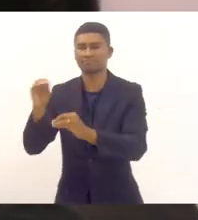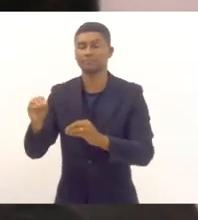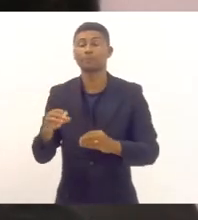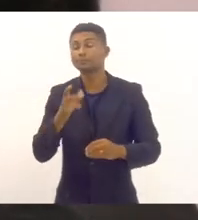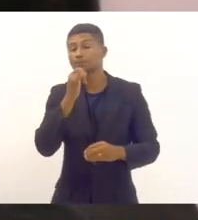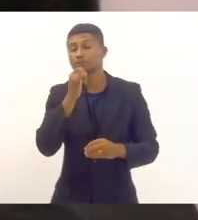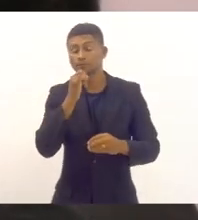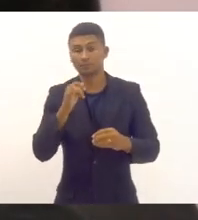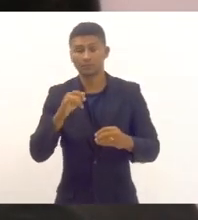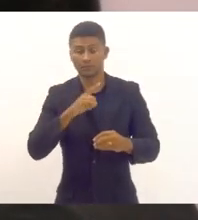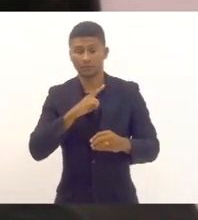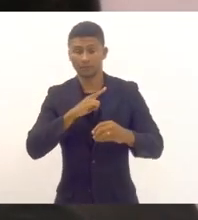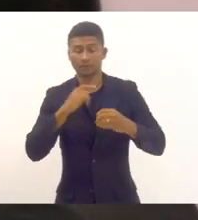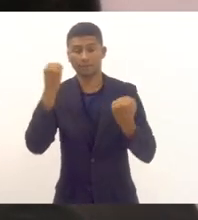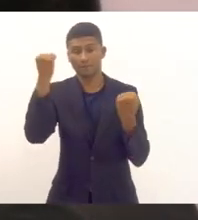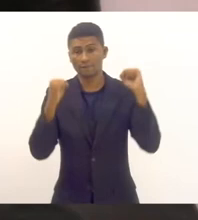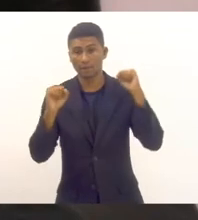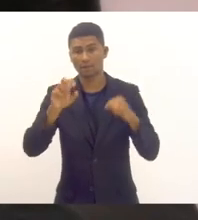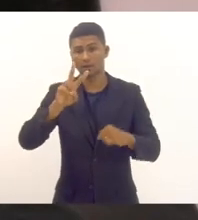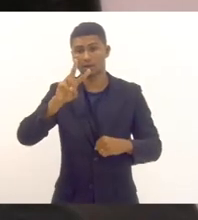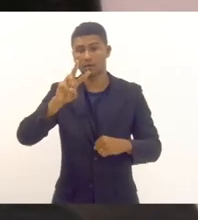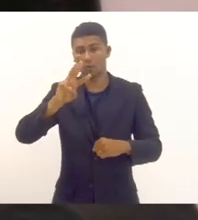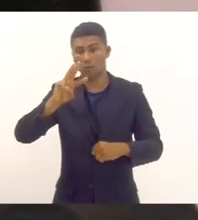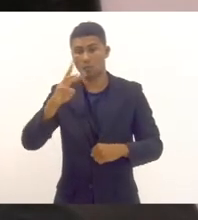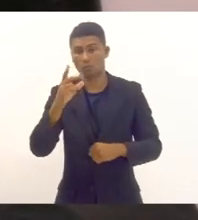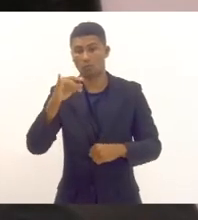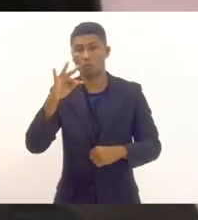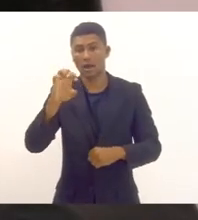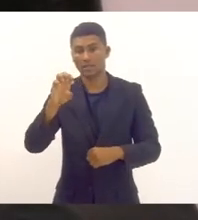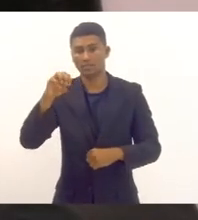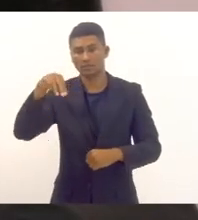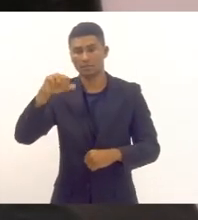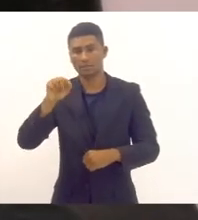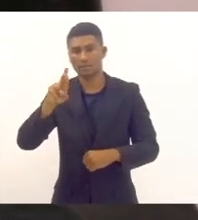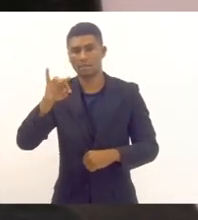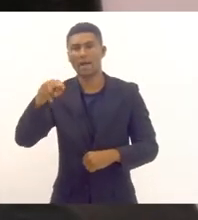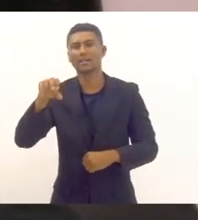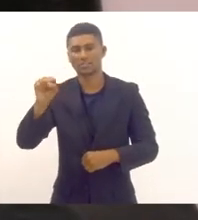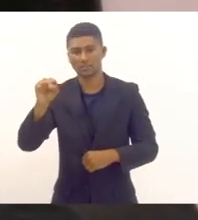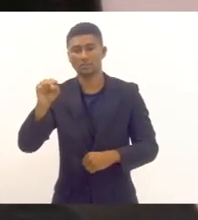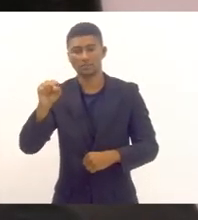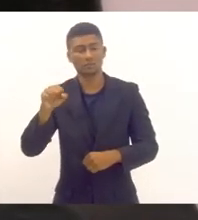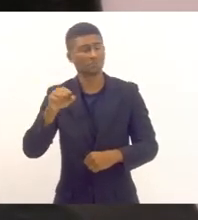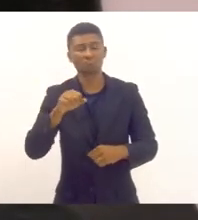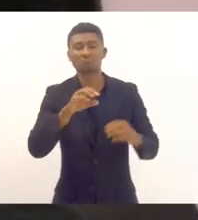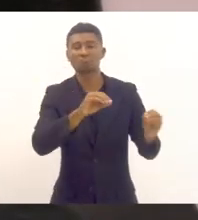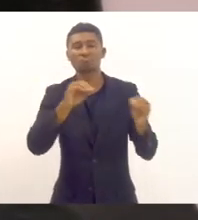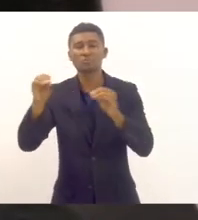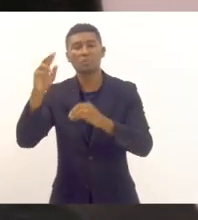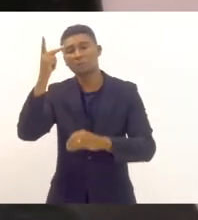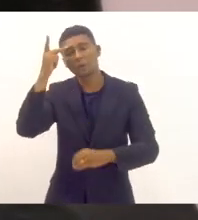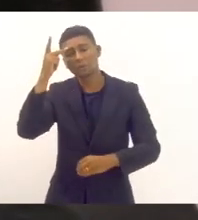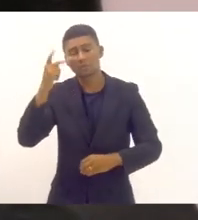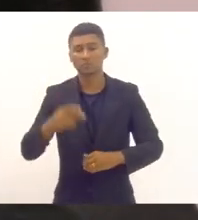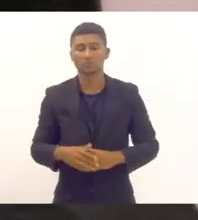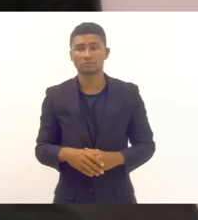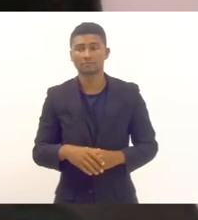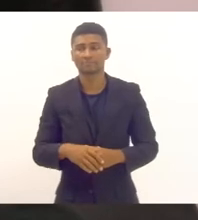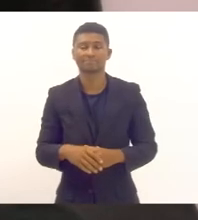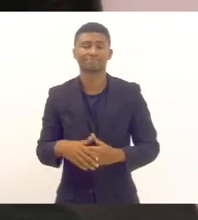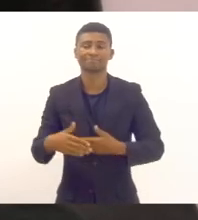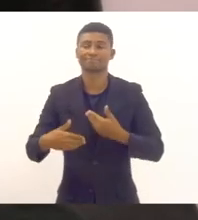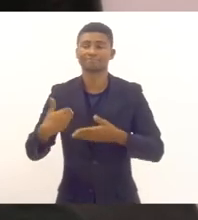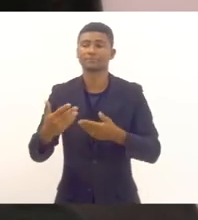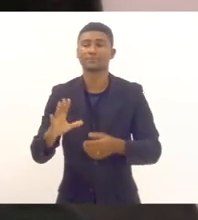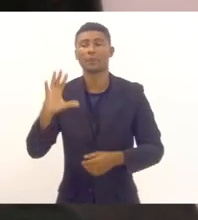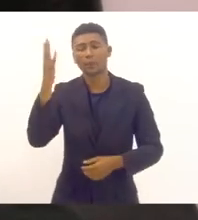foi para Sorocaba. E eu fazia muito trabalho de transporte aqui para eles. Com isso, o que acontece? Vários empregos. A minha empresa,